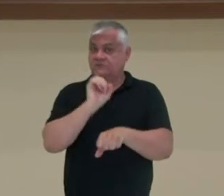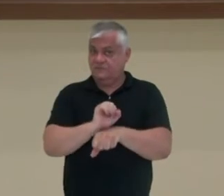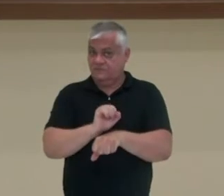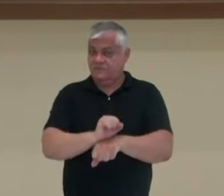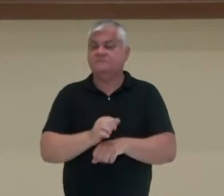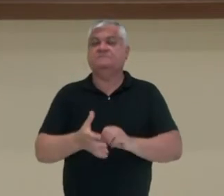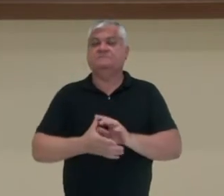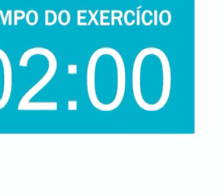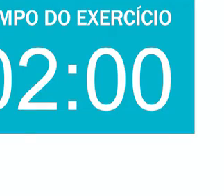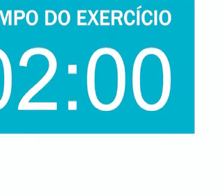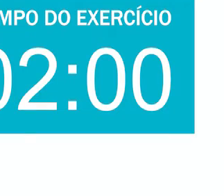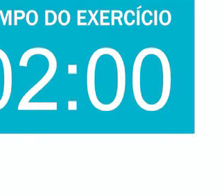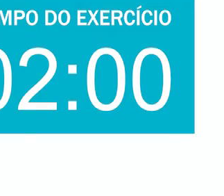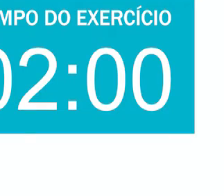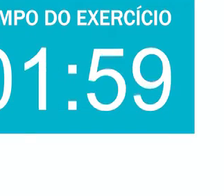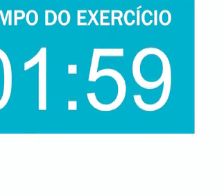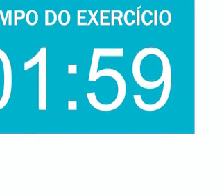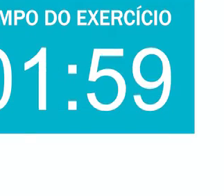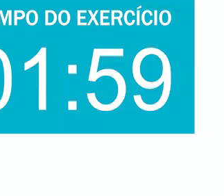aqui.